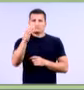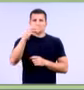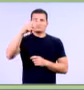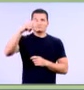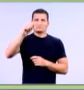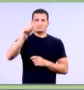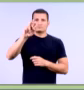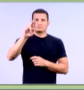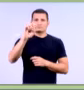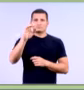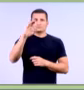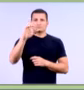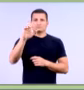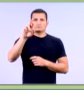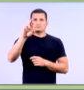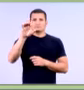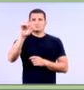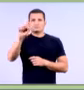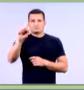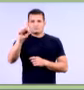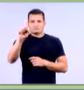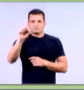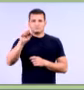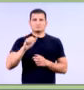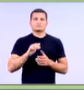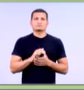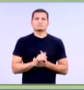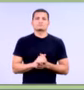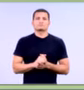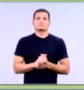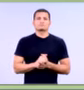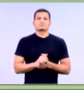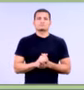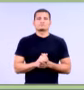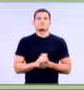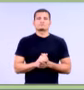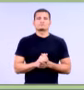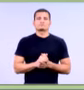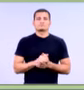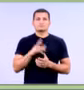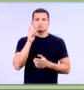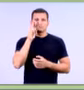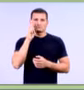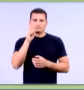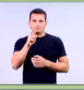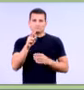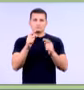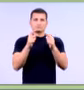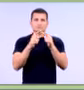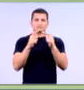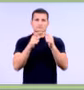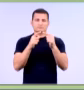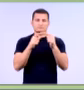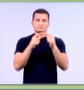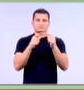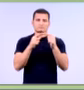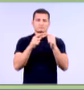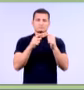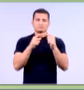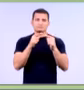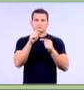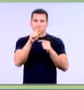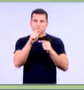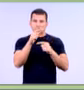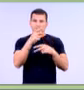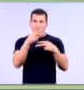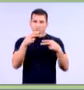pareceres. Remeto inclusa a fotografia. Vejam que a concordância desse elemento vai